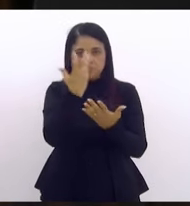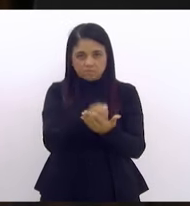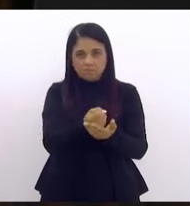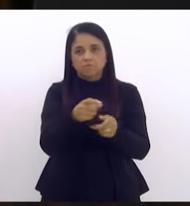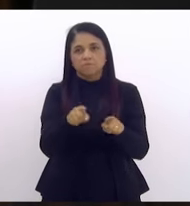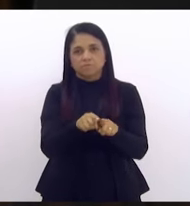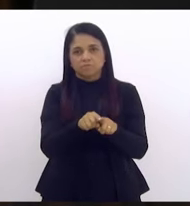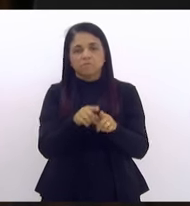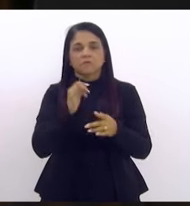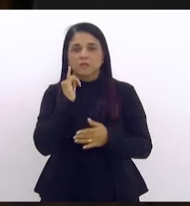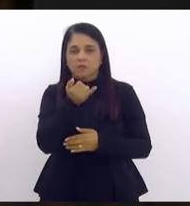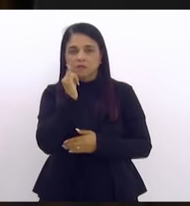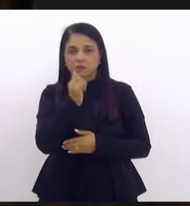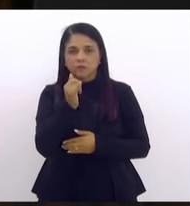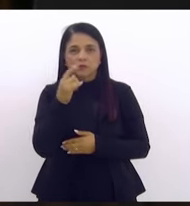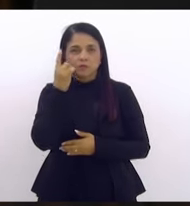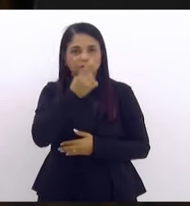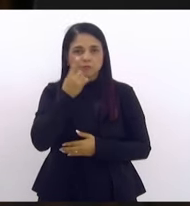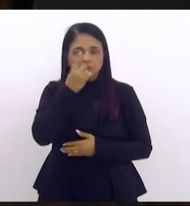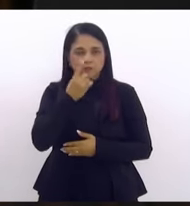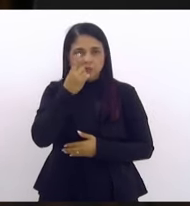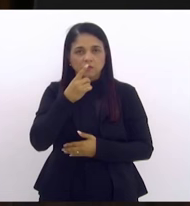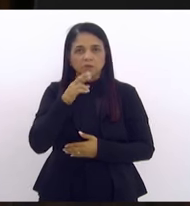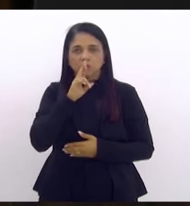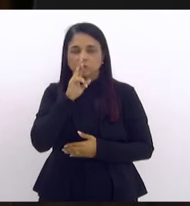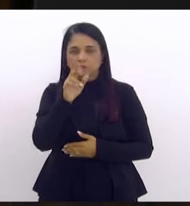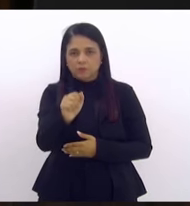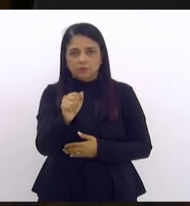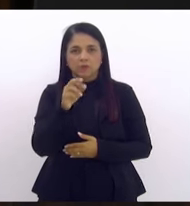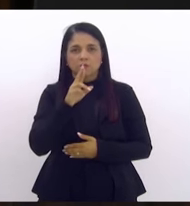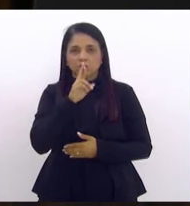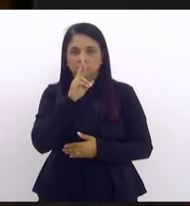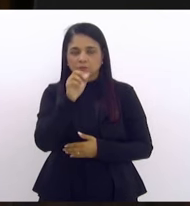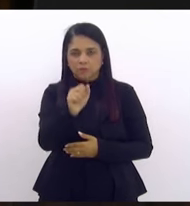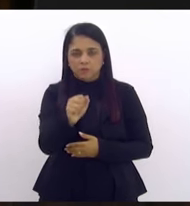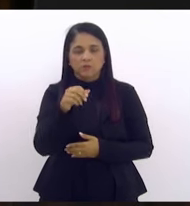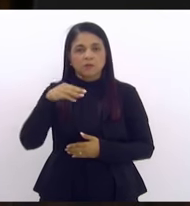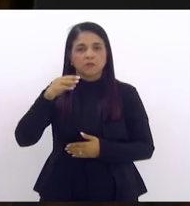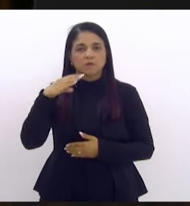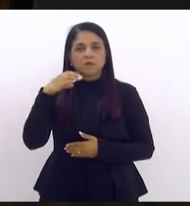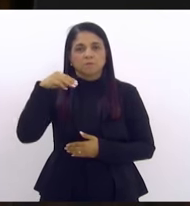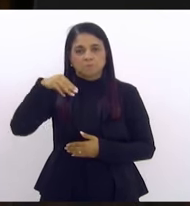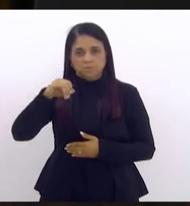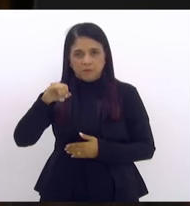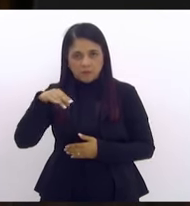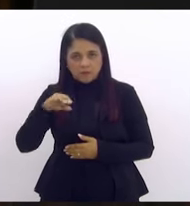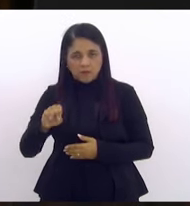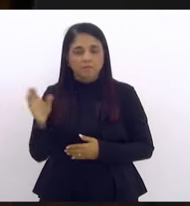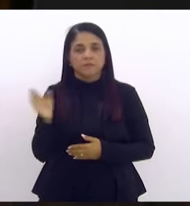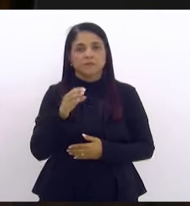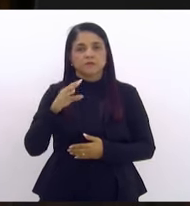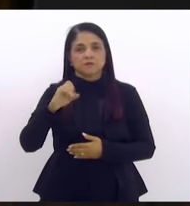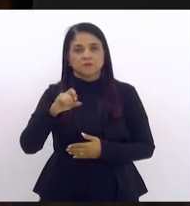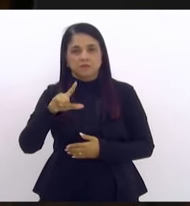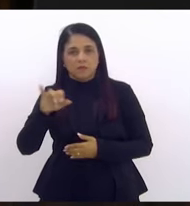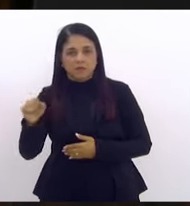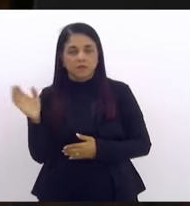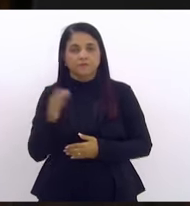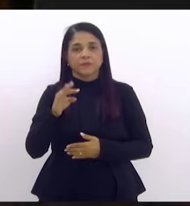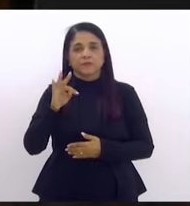favorável. Relatores, deputados Rodrigo Amorim, Carlos Mink, Célia Jordão, Tande Vieira e Renata